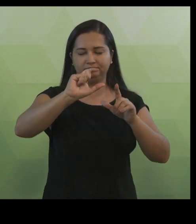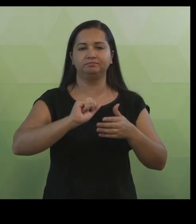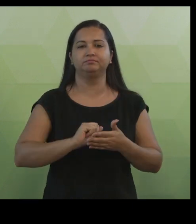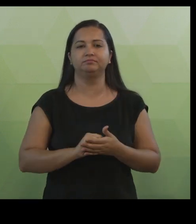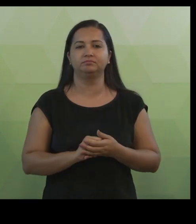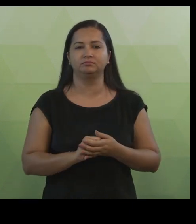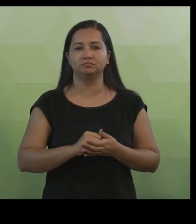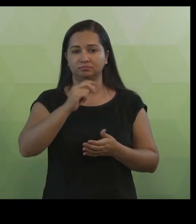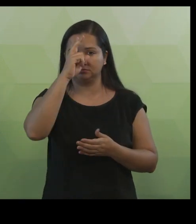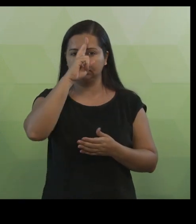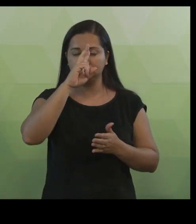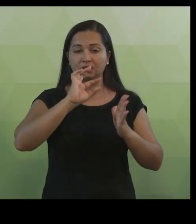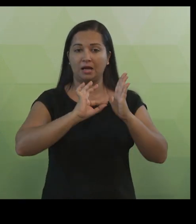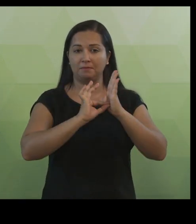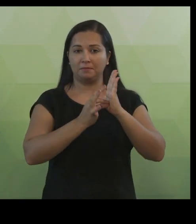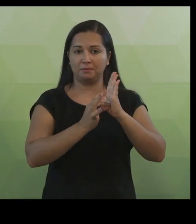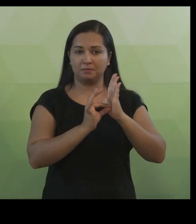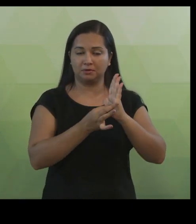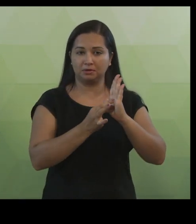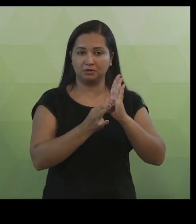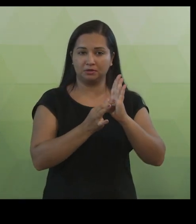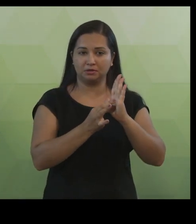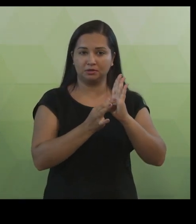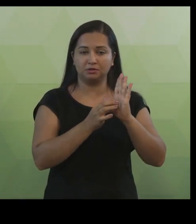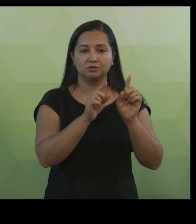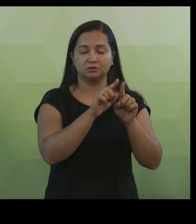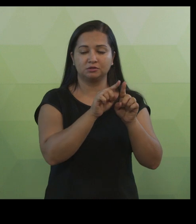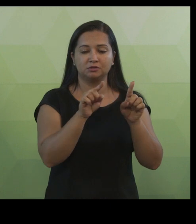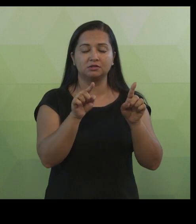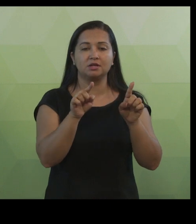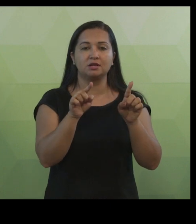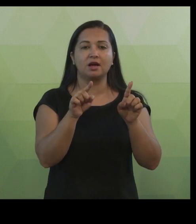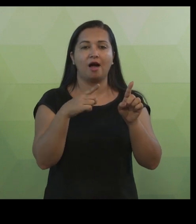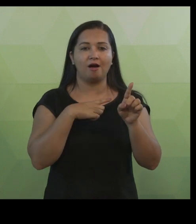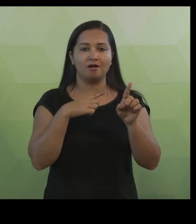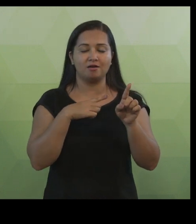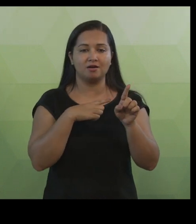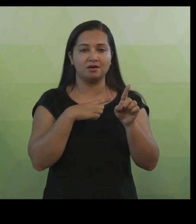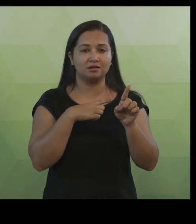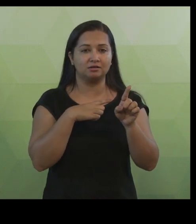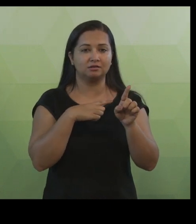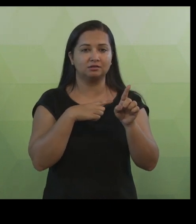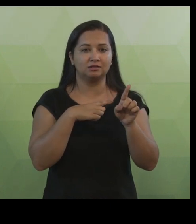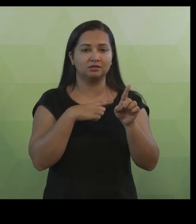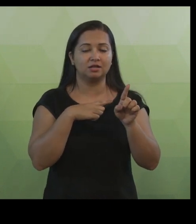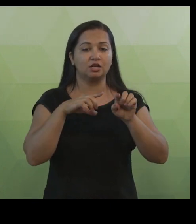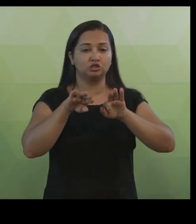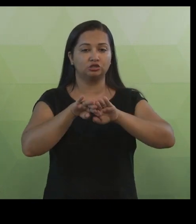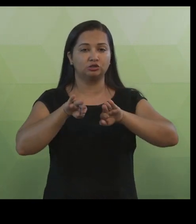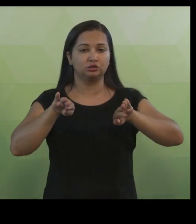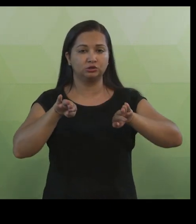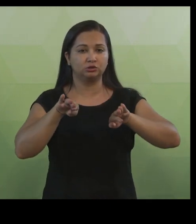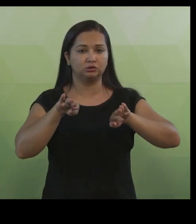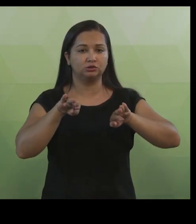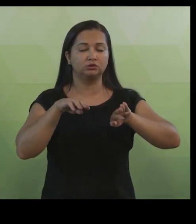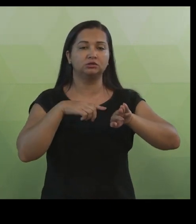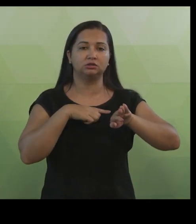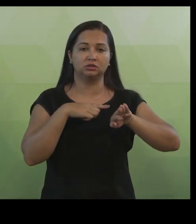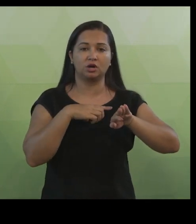Lembre-se sempre que Java é case sensitive, ou seja, faz distinção entre letras maiúsculas e